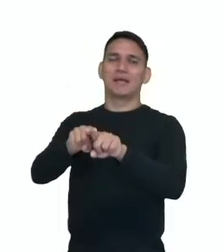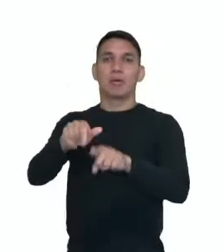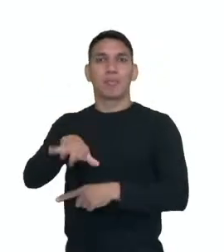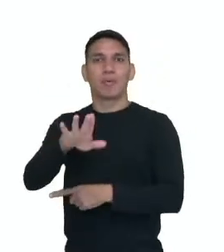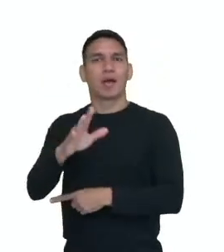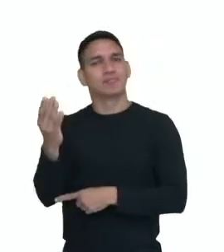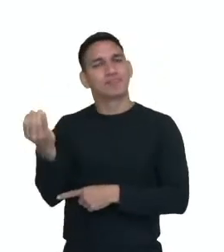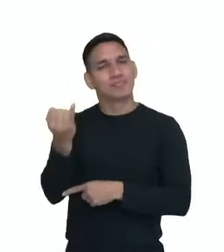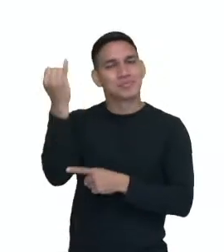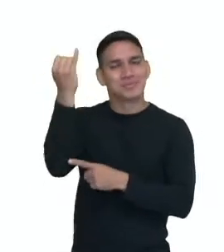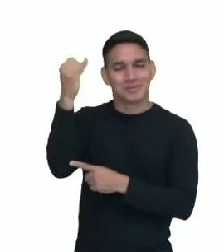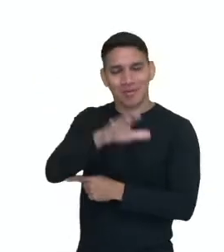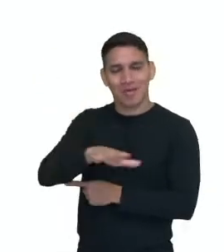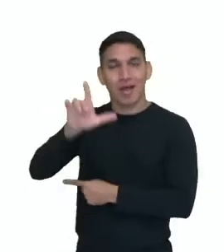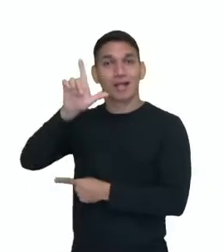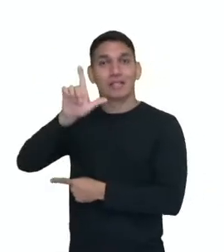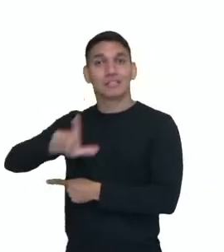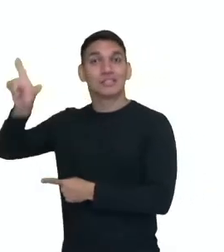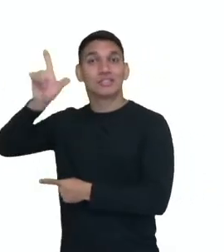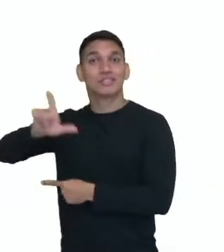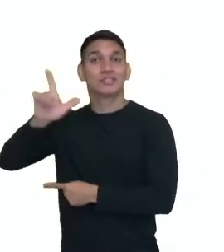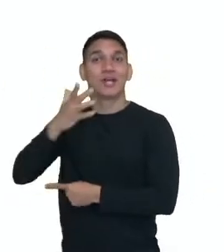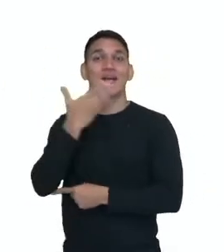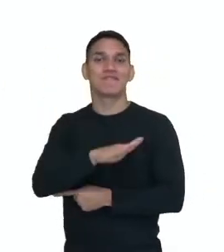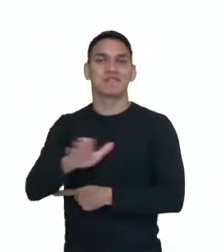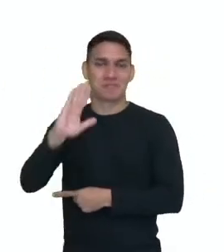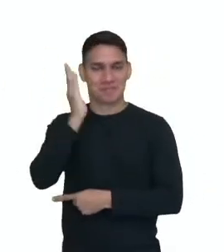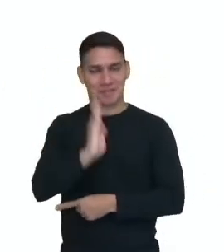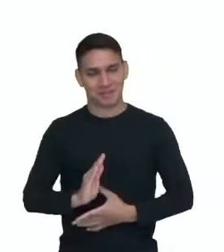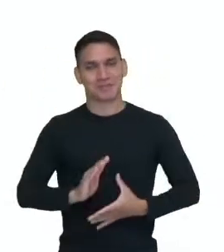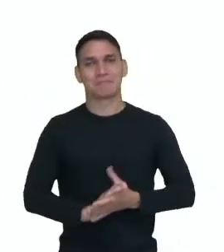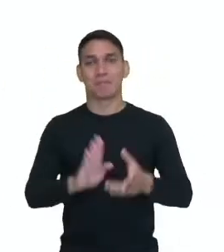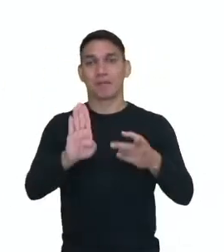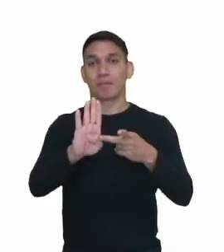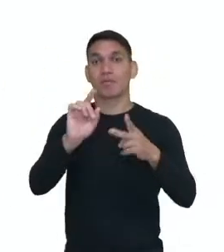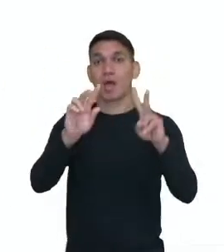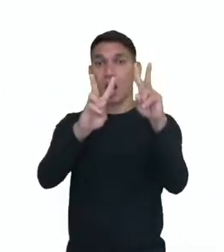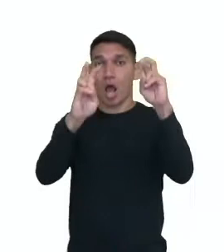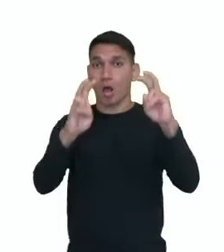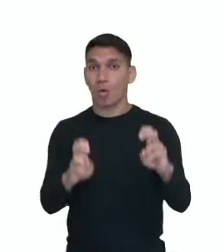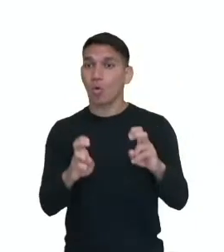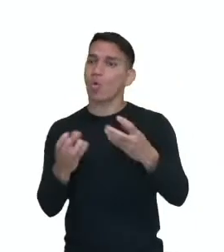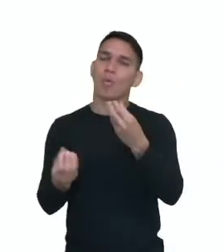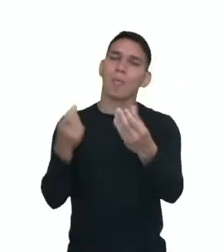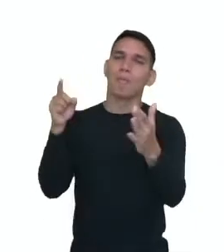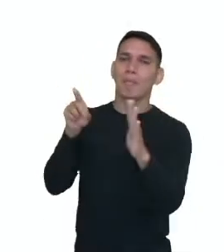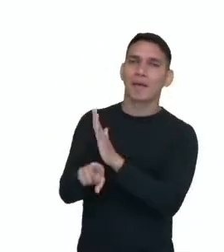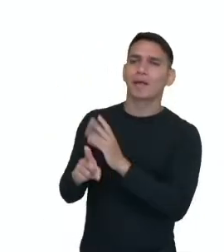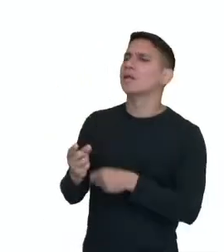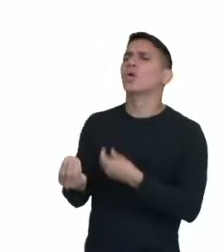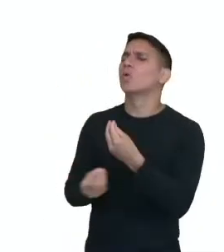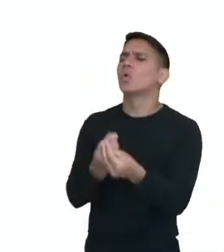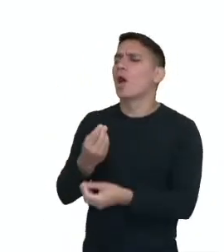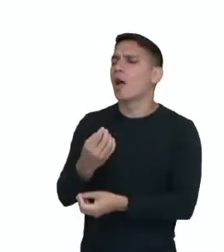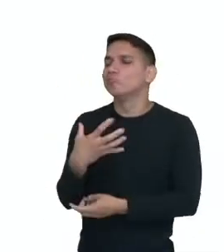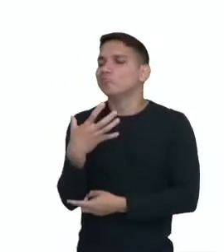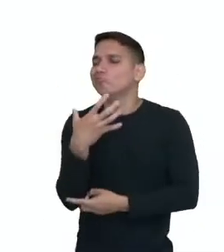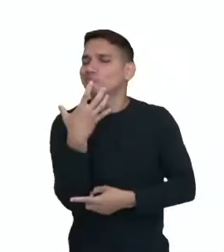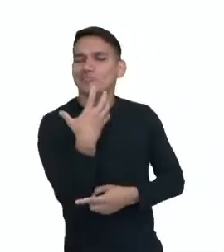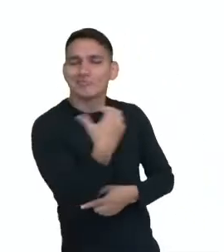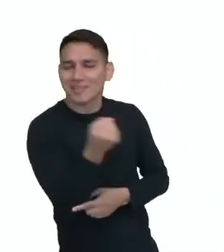literatura infantil brasileira. Letra B. A temática abordada é como surgiu sua paixão pela literatura